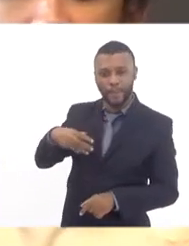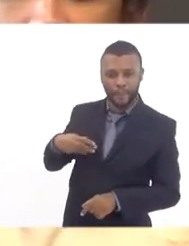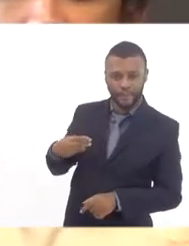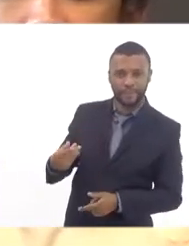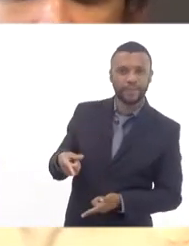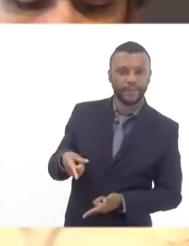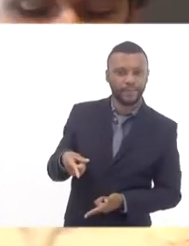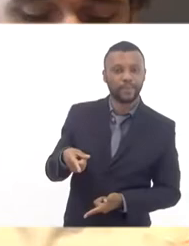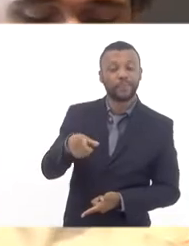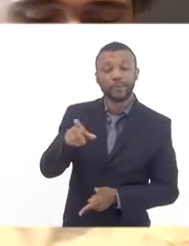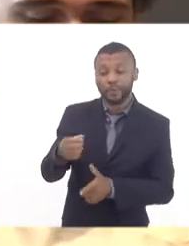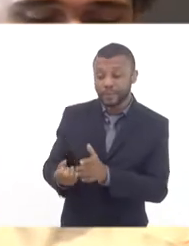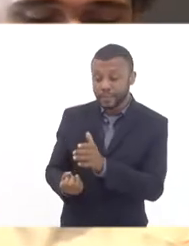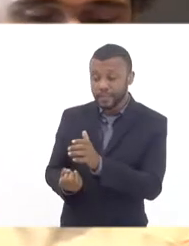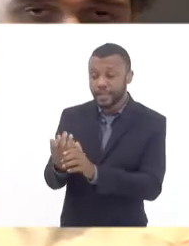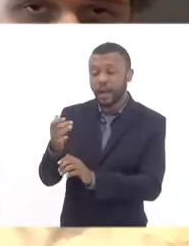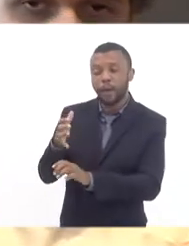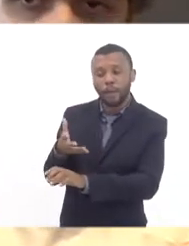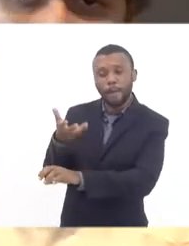criando o parque, né,